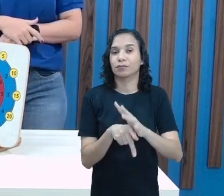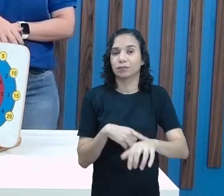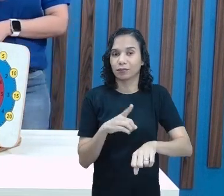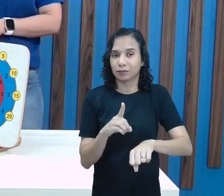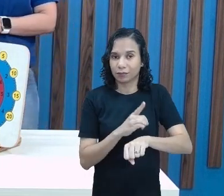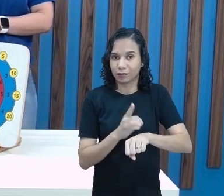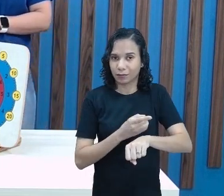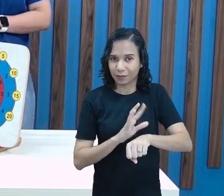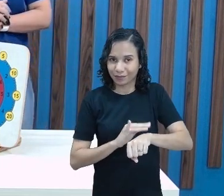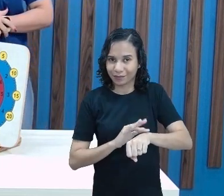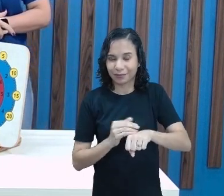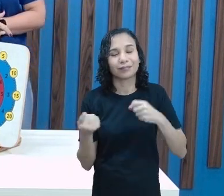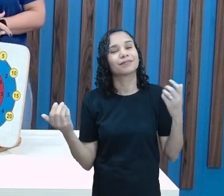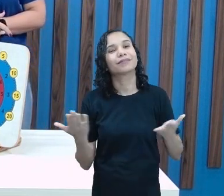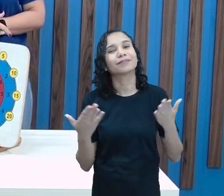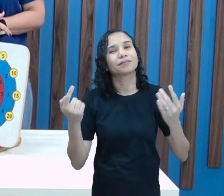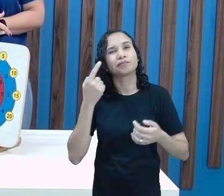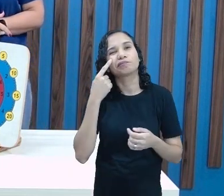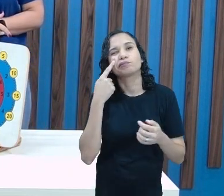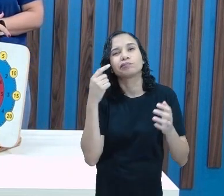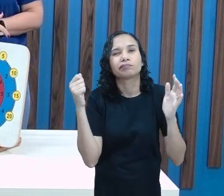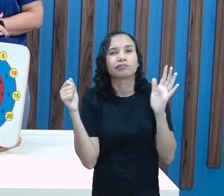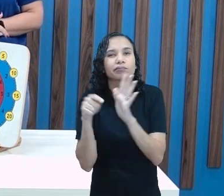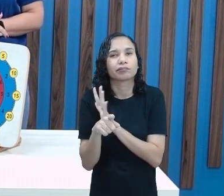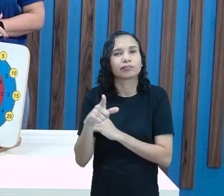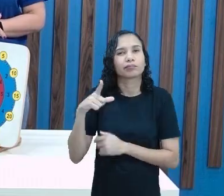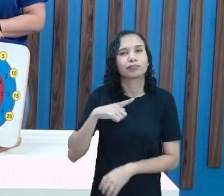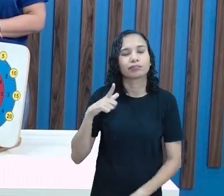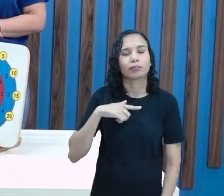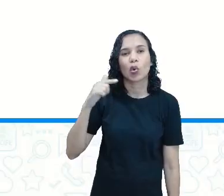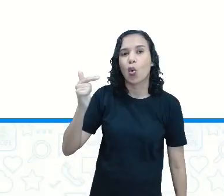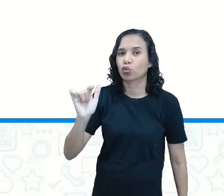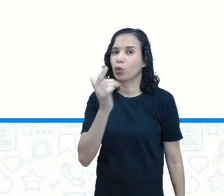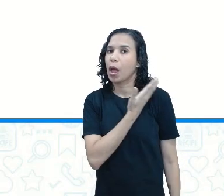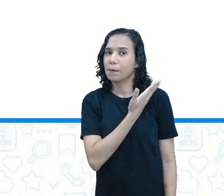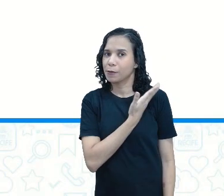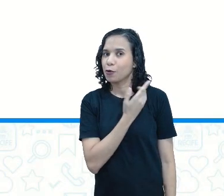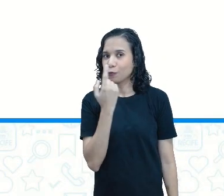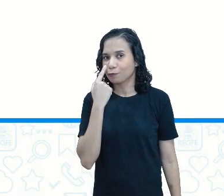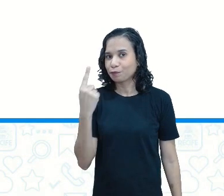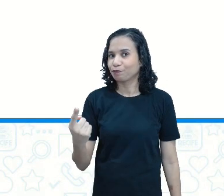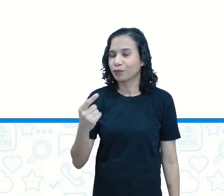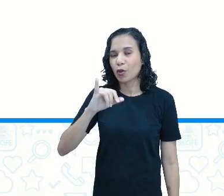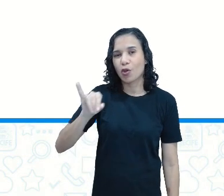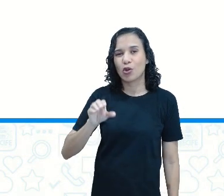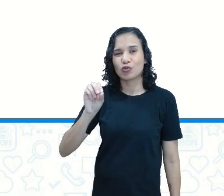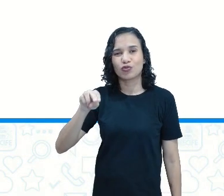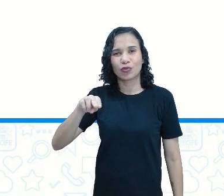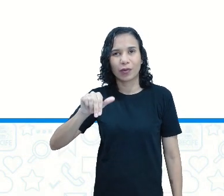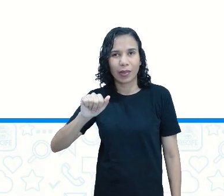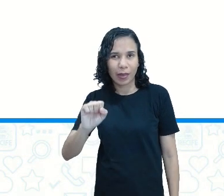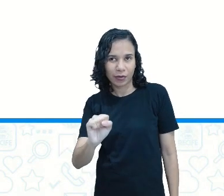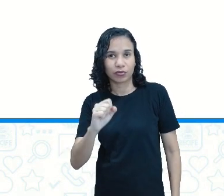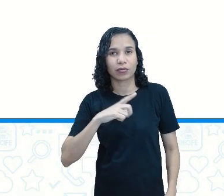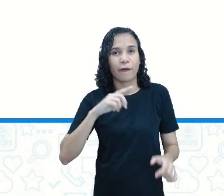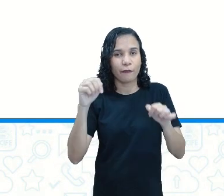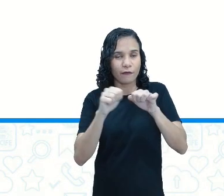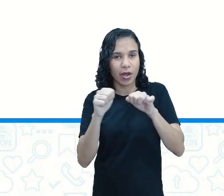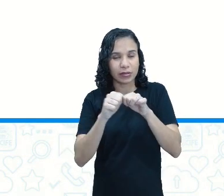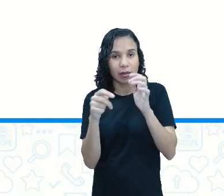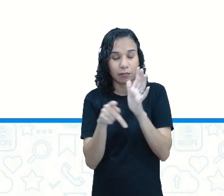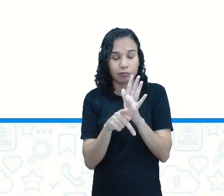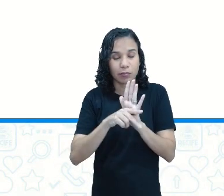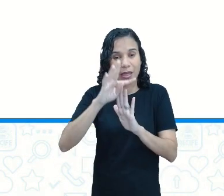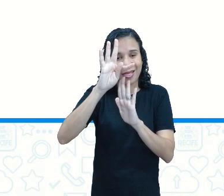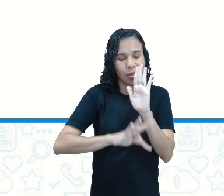digital. Vamos ver agora esse probleminha aí que envolve outro coleguinha. Jonas está realizando